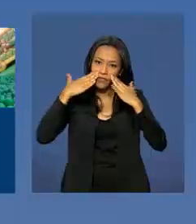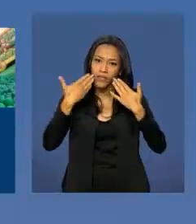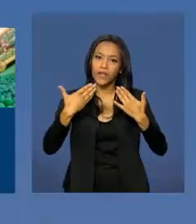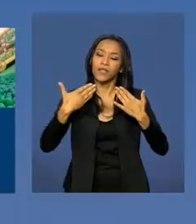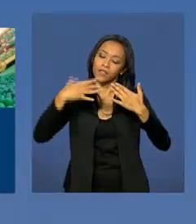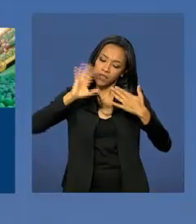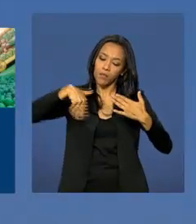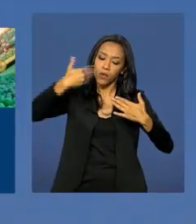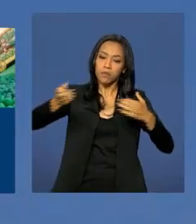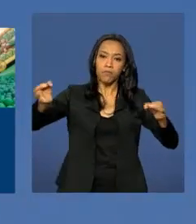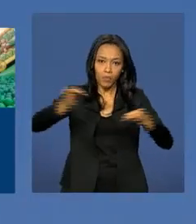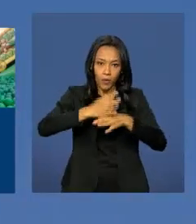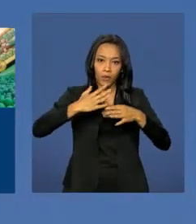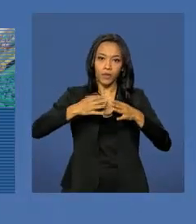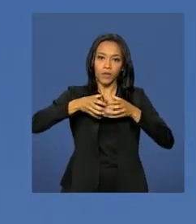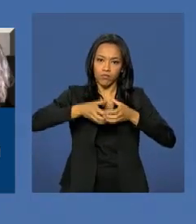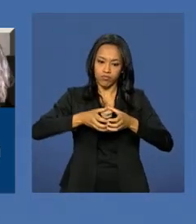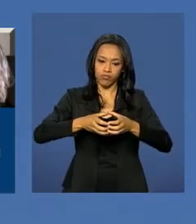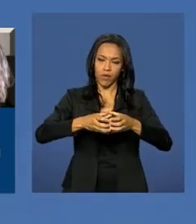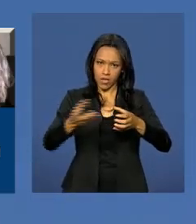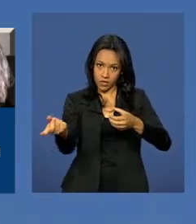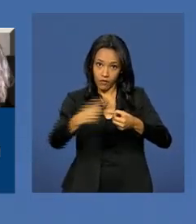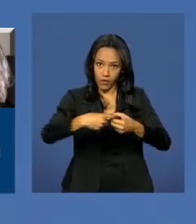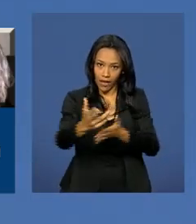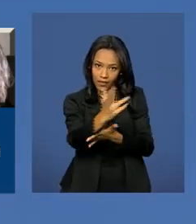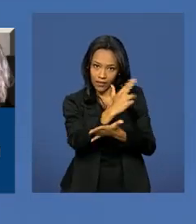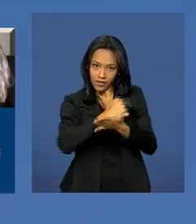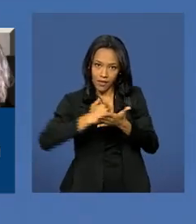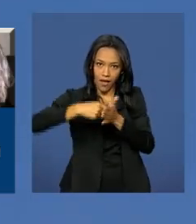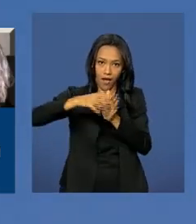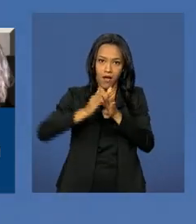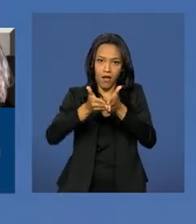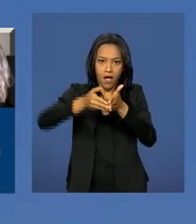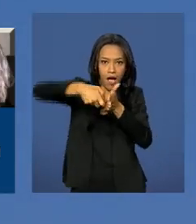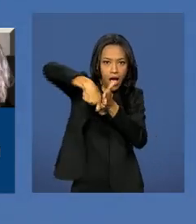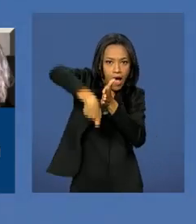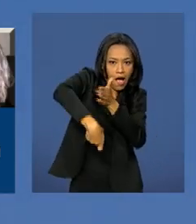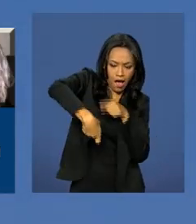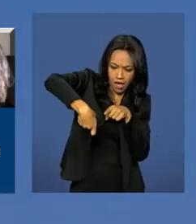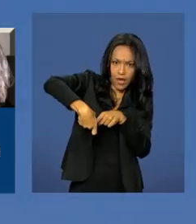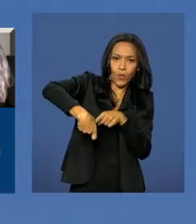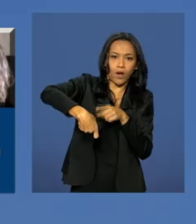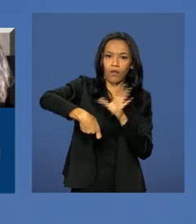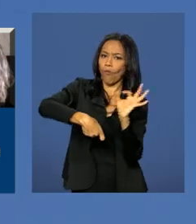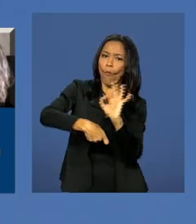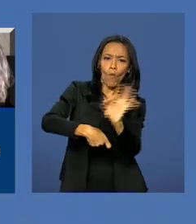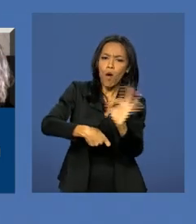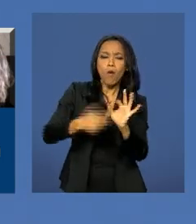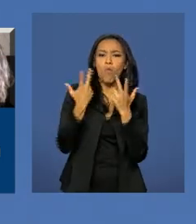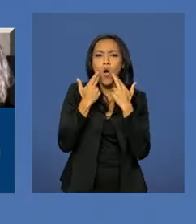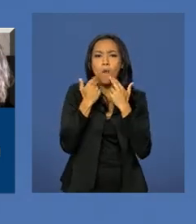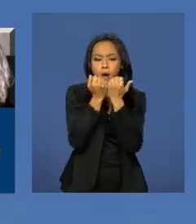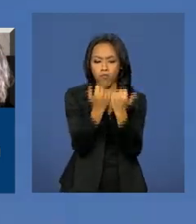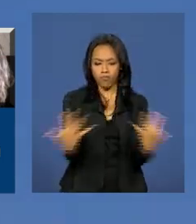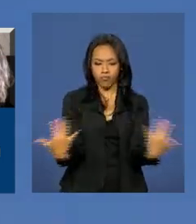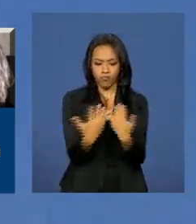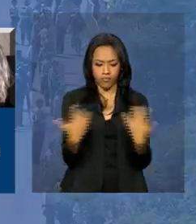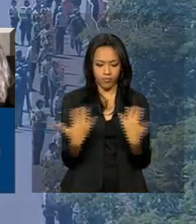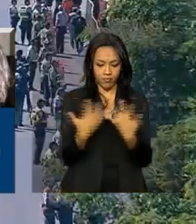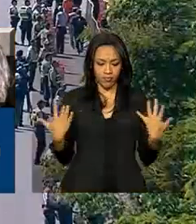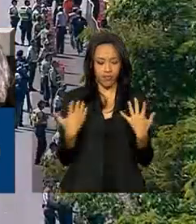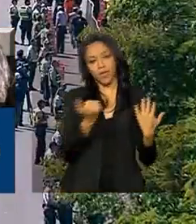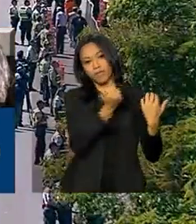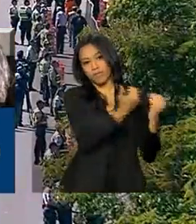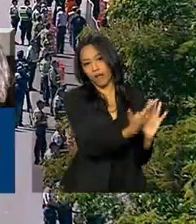seguir destino. E eles voltam ao formato âncora? Não, não. Agora já vai ser outro formato de formatura normal, né? E vai seguir junto com o